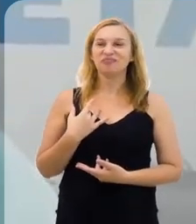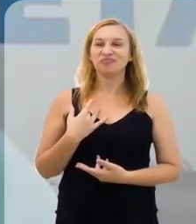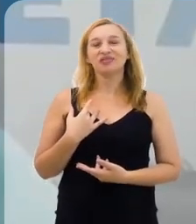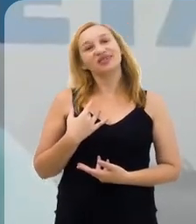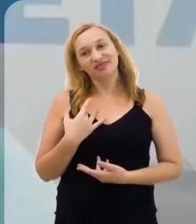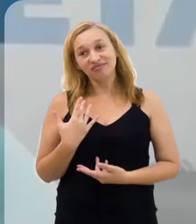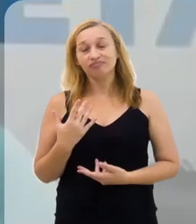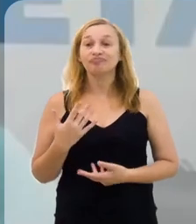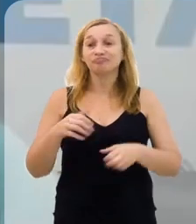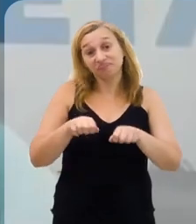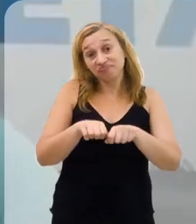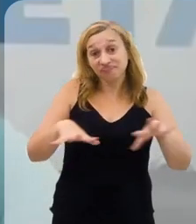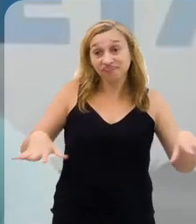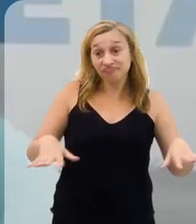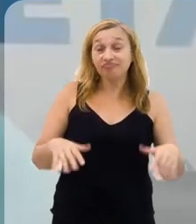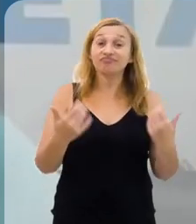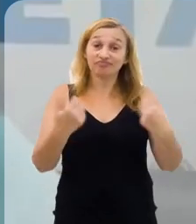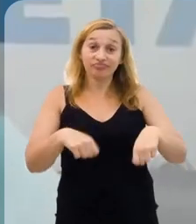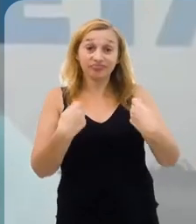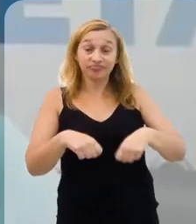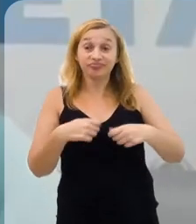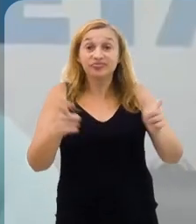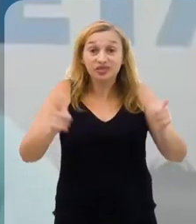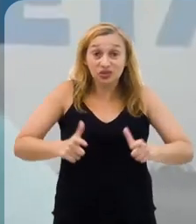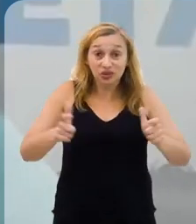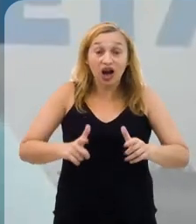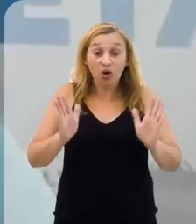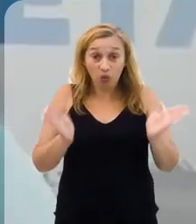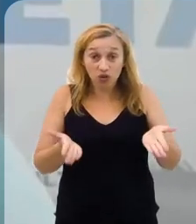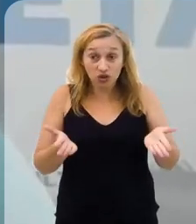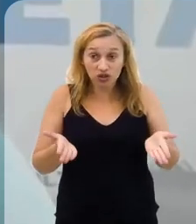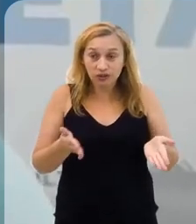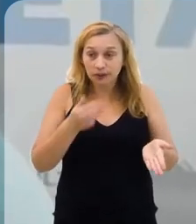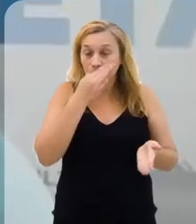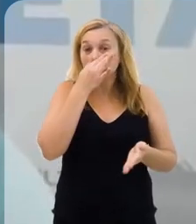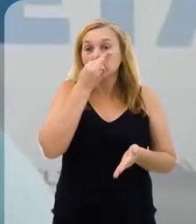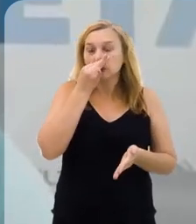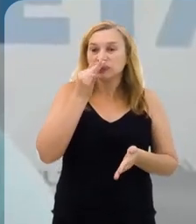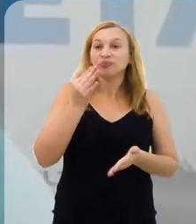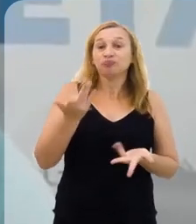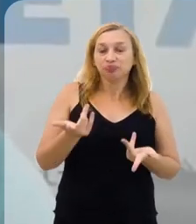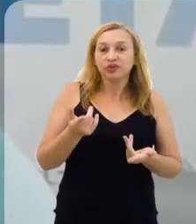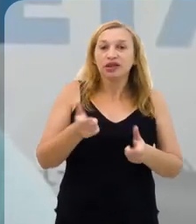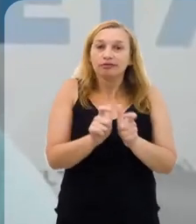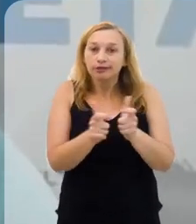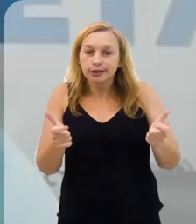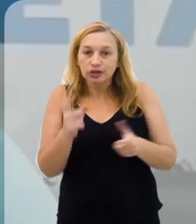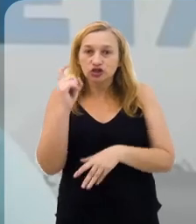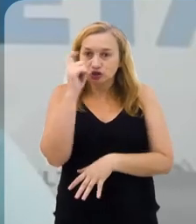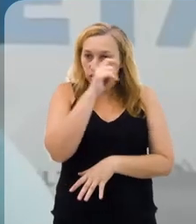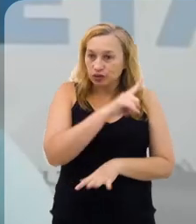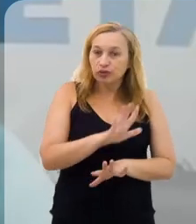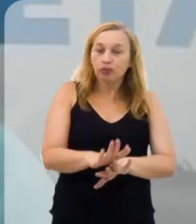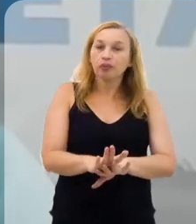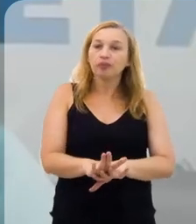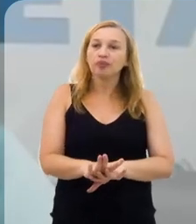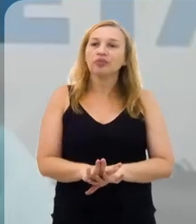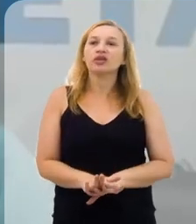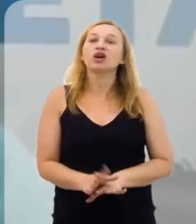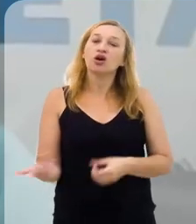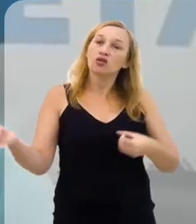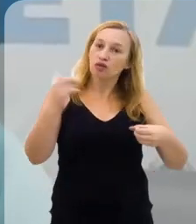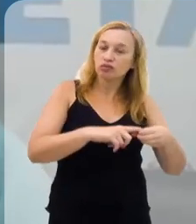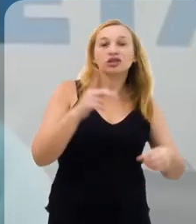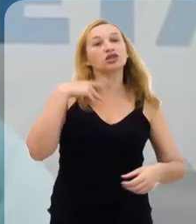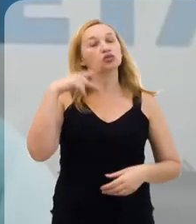saudáveis, amigáveis. Né, e muito mais hoje nessa pandemia, porque necessidade de espaço hoje tem sido muito, uma demanda